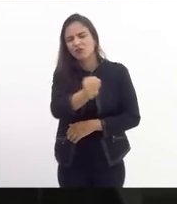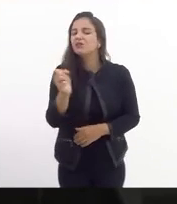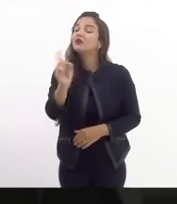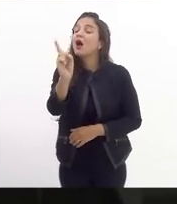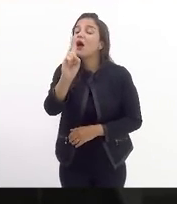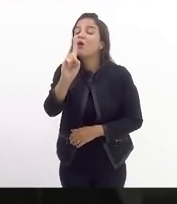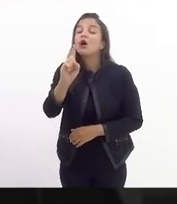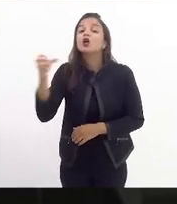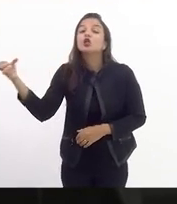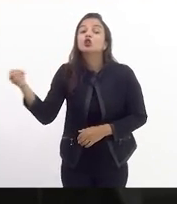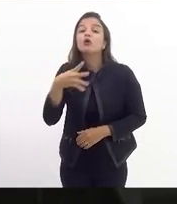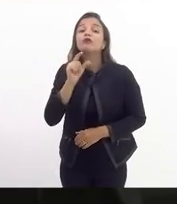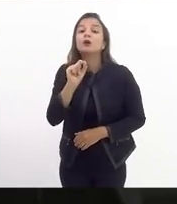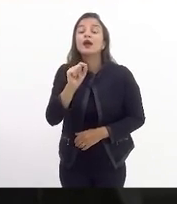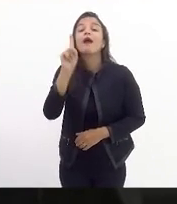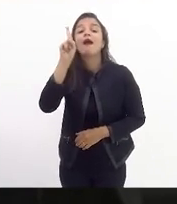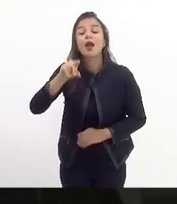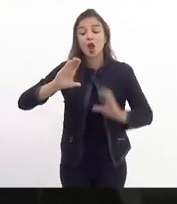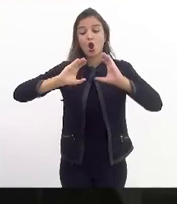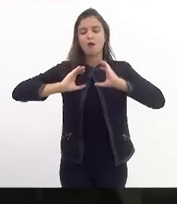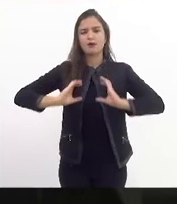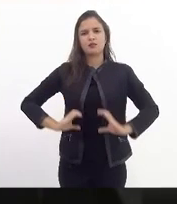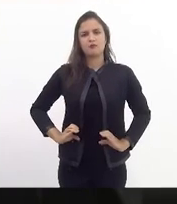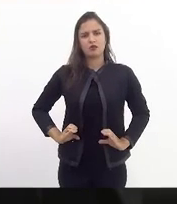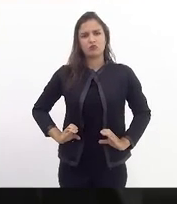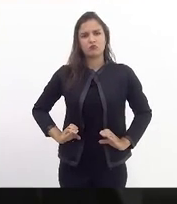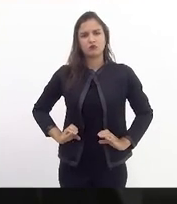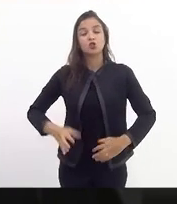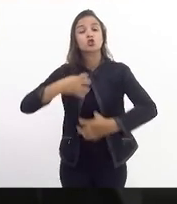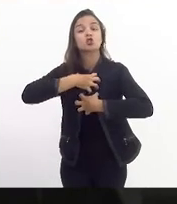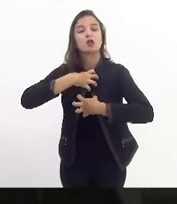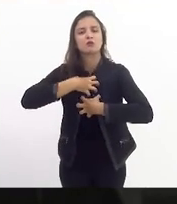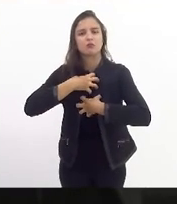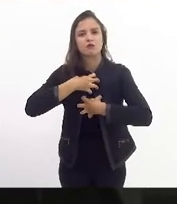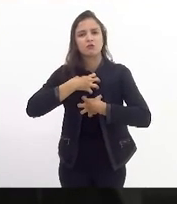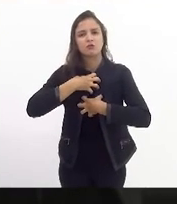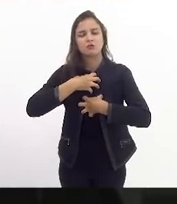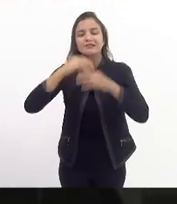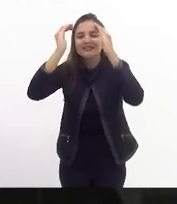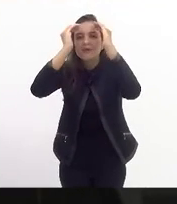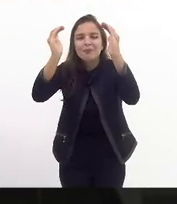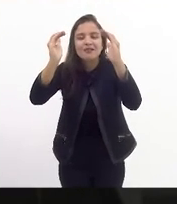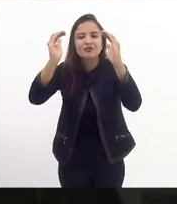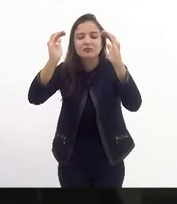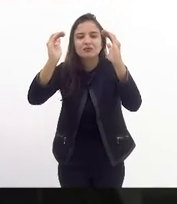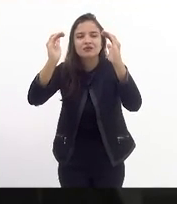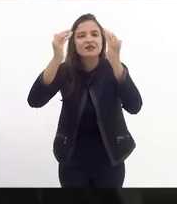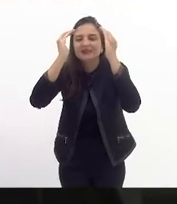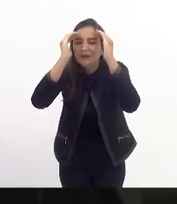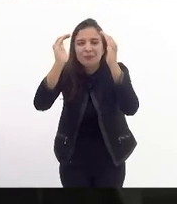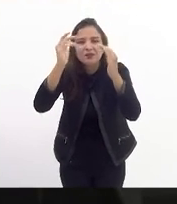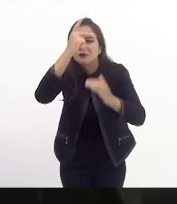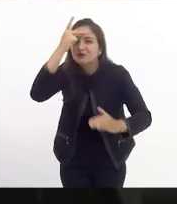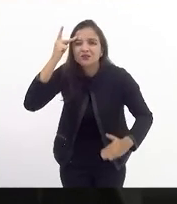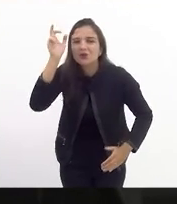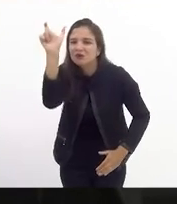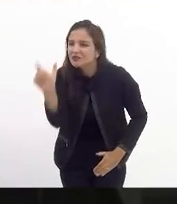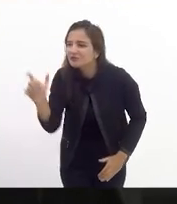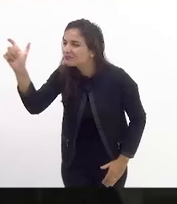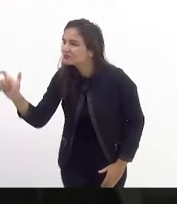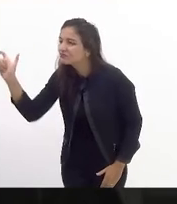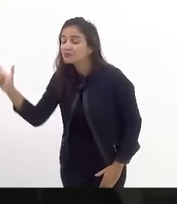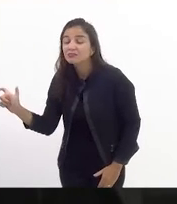de novos comportamentos, de respeito ao cidadão, porque você só pode